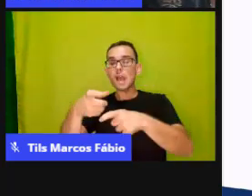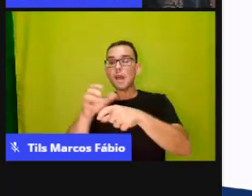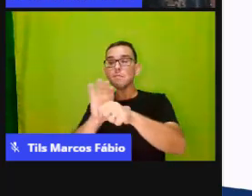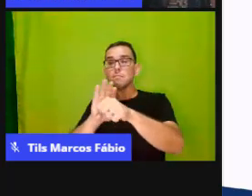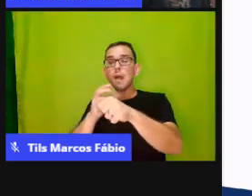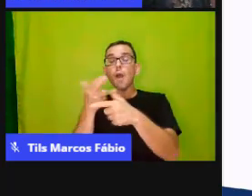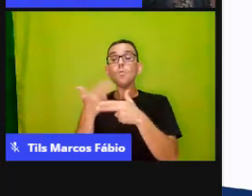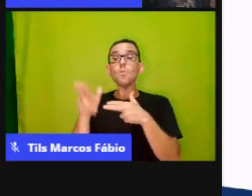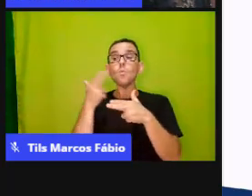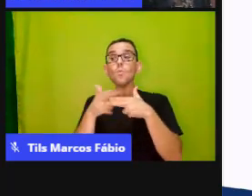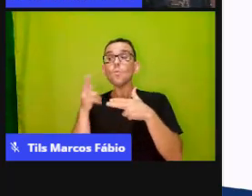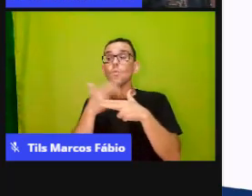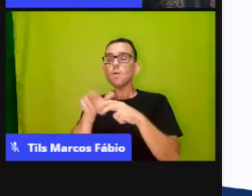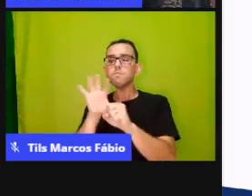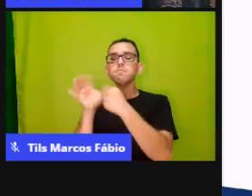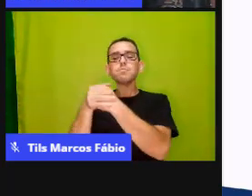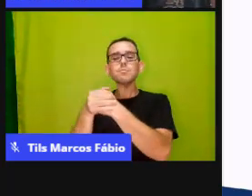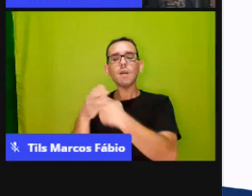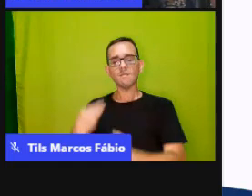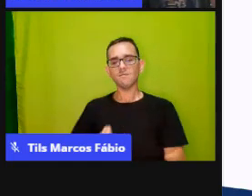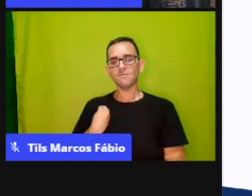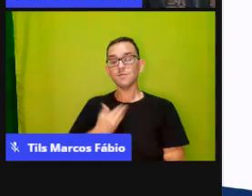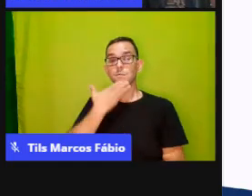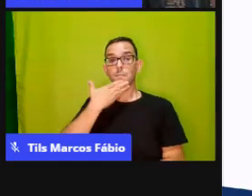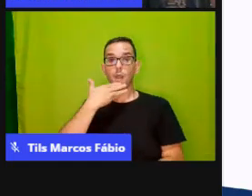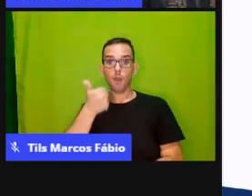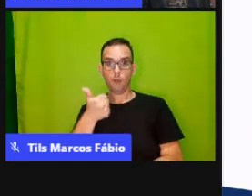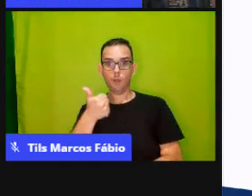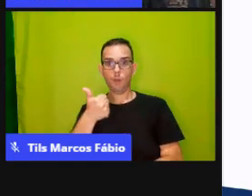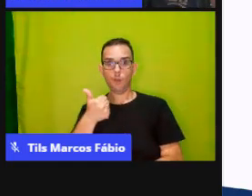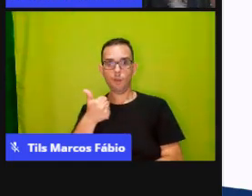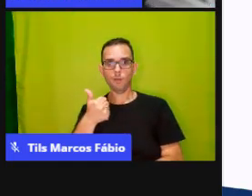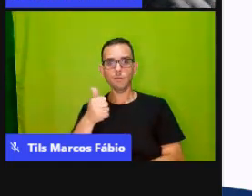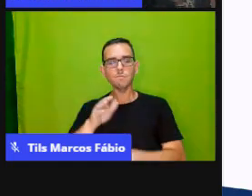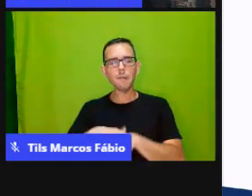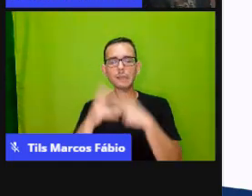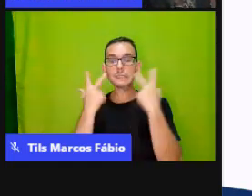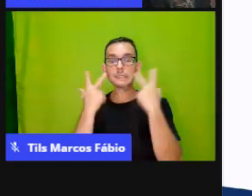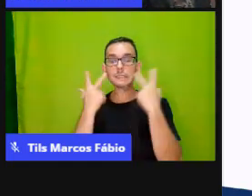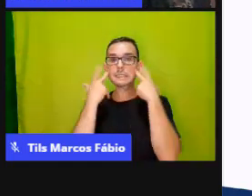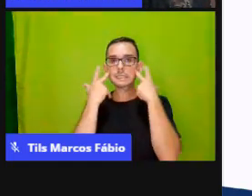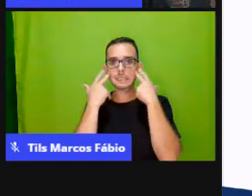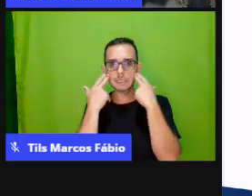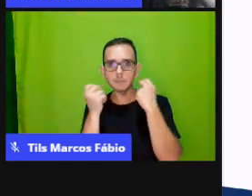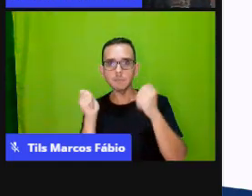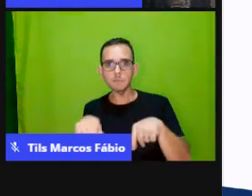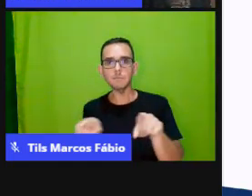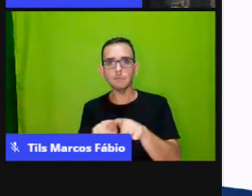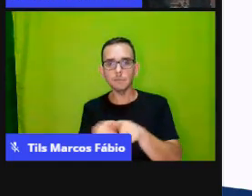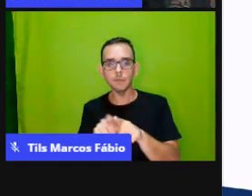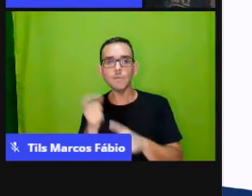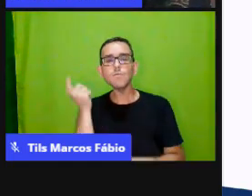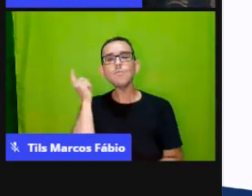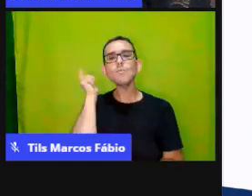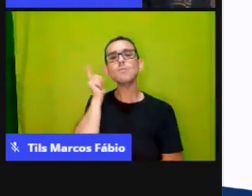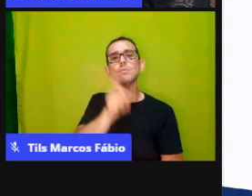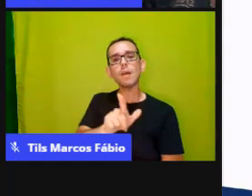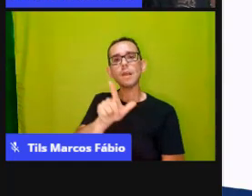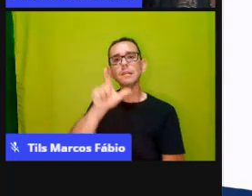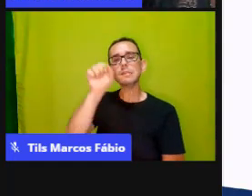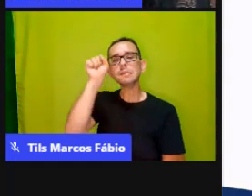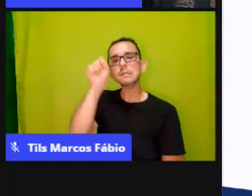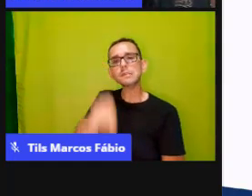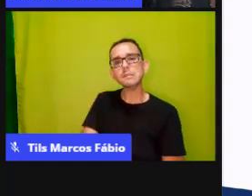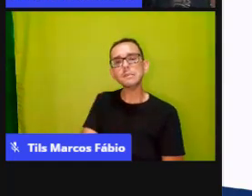que proporcionam uma vida melhor e que eles fiquem mais tranquilos, e a gente consegue, dessa maneira,